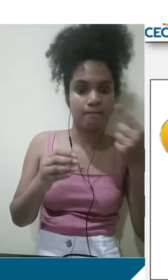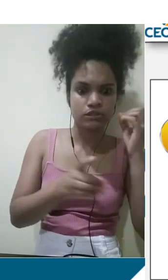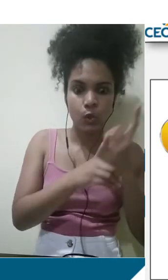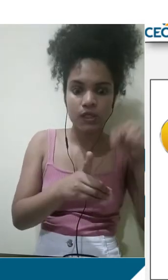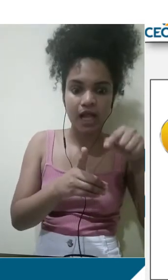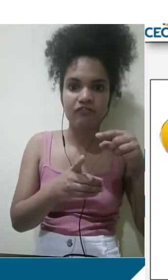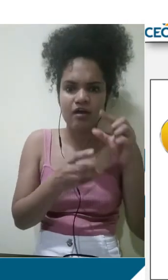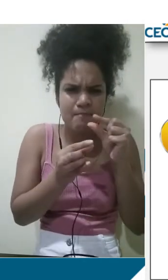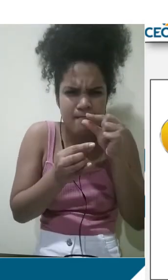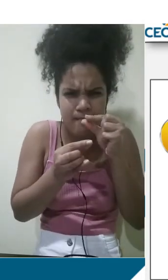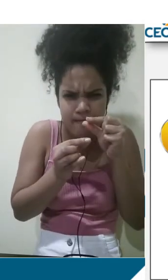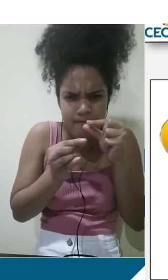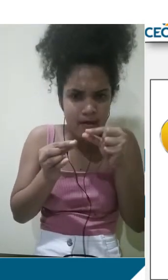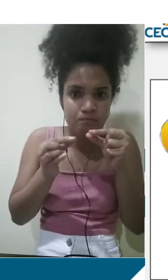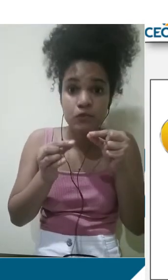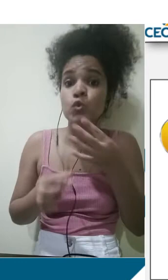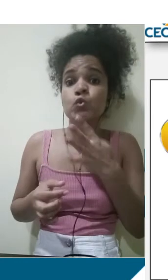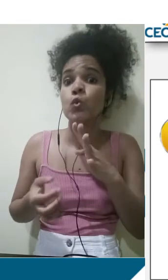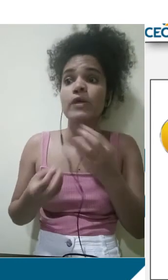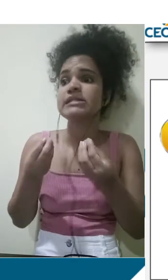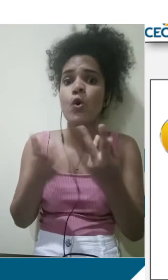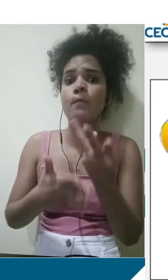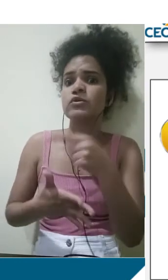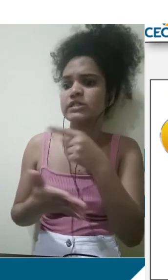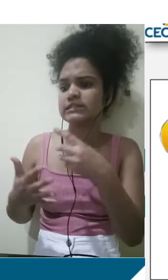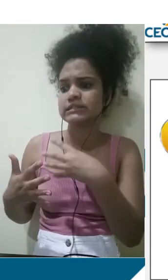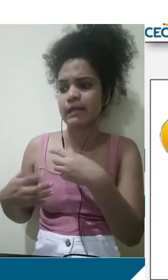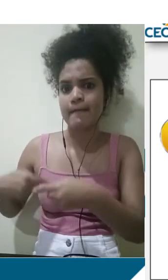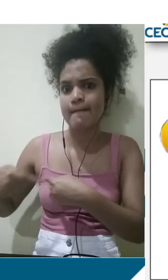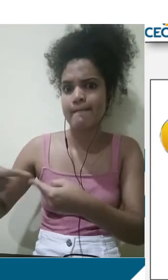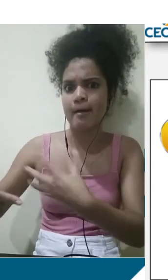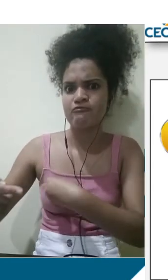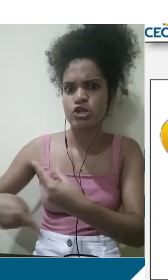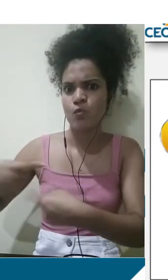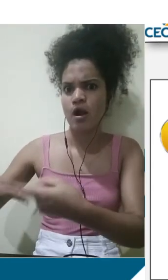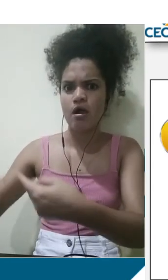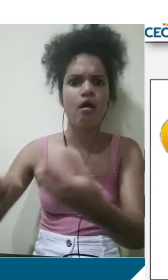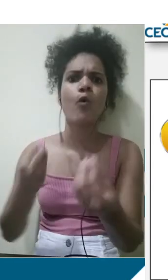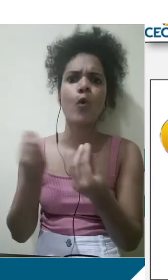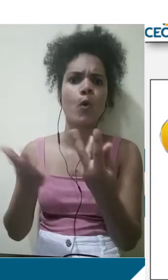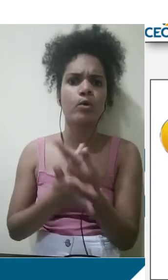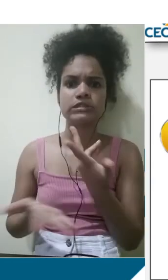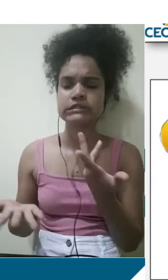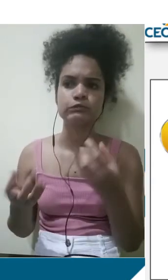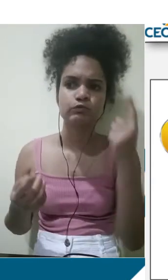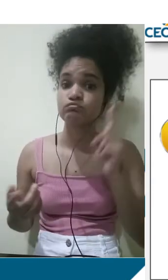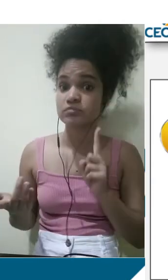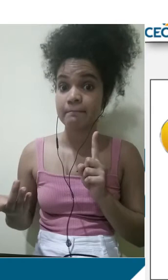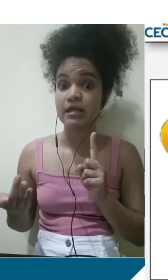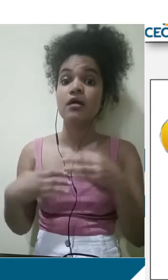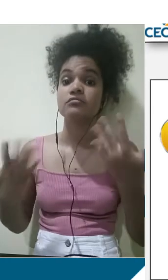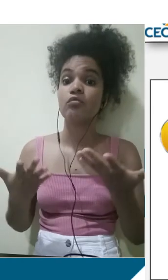Como não se conhecia a reprodução entre esses micro-organismos, na verdade, pouco se conhecia sobre esses